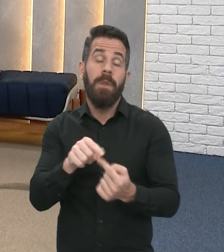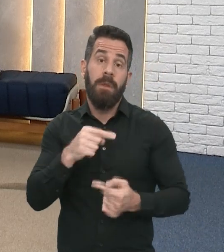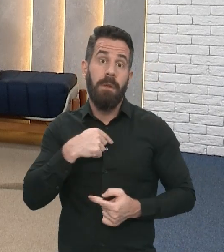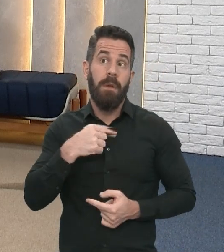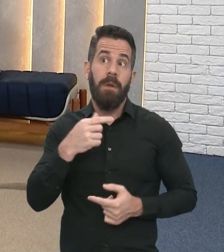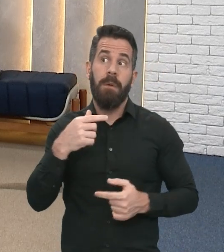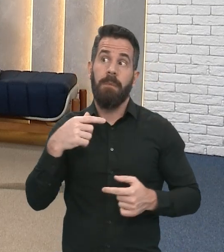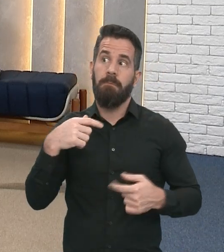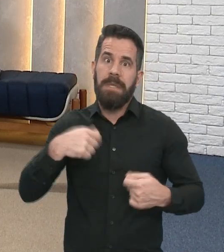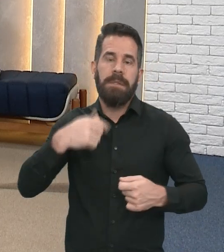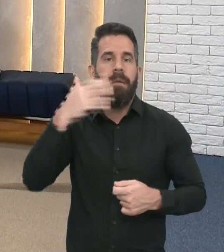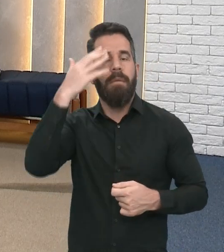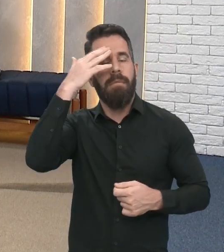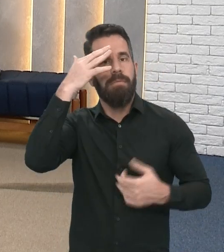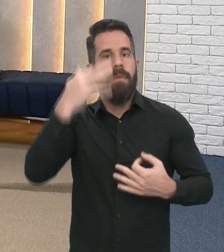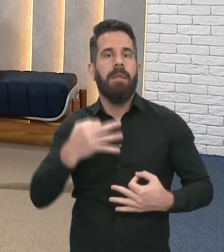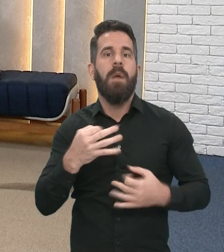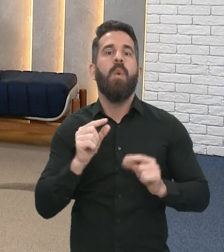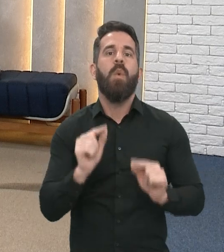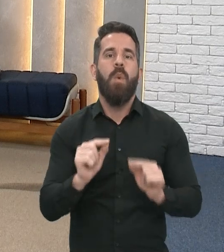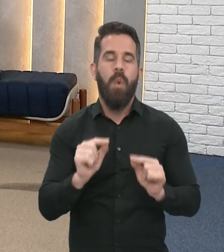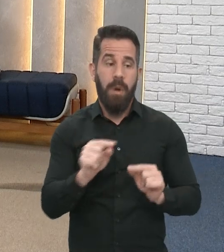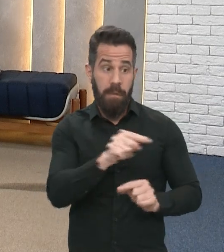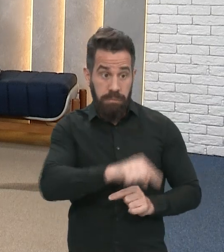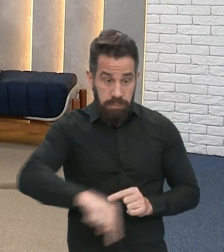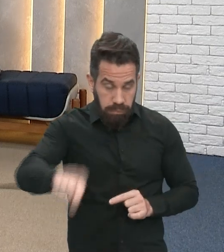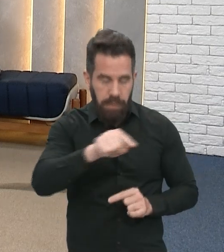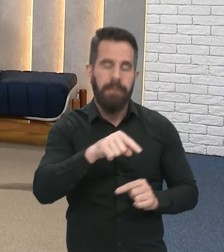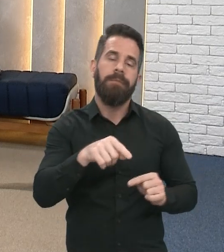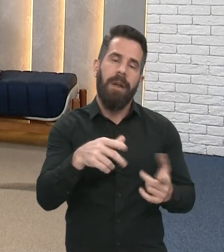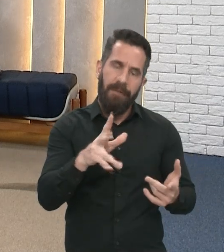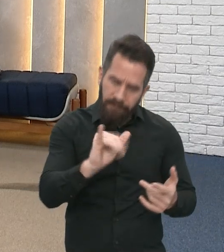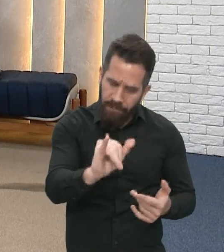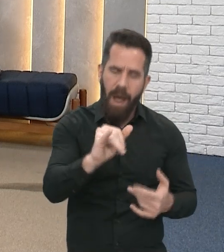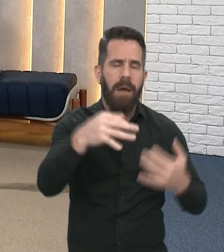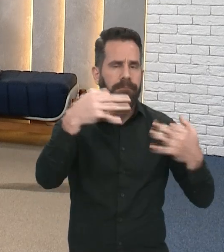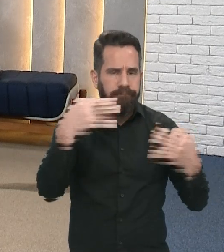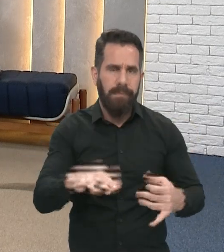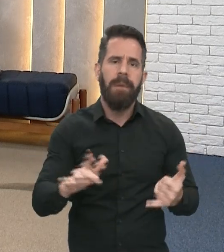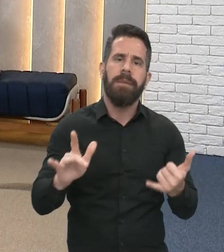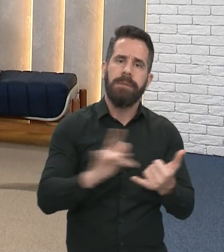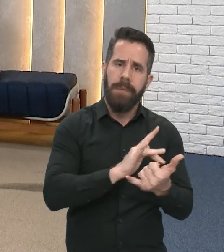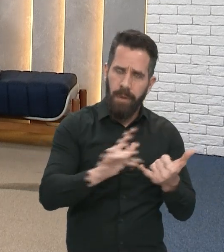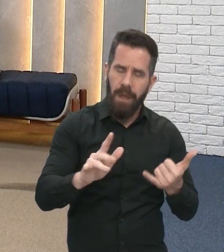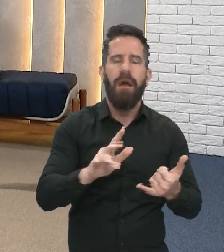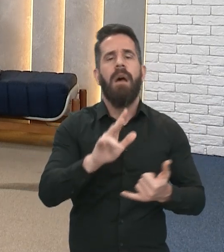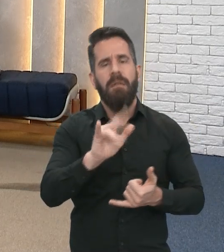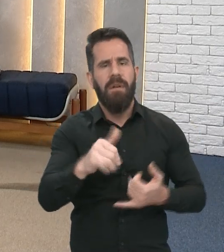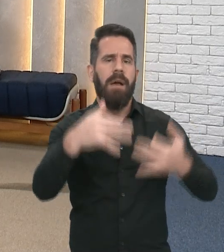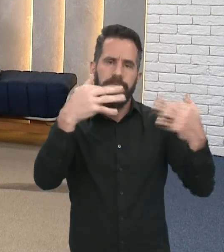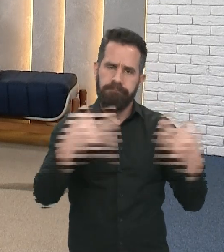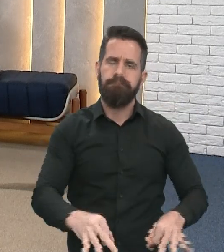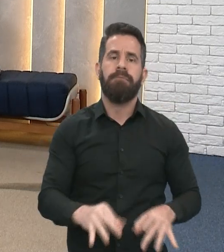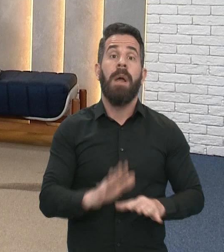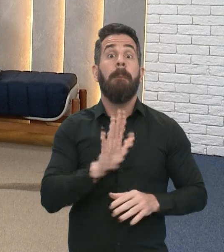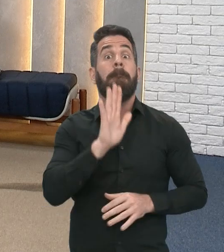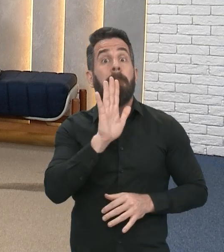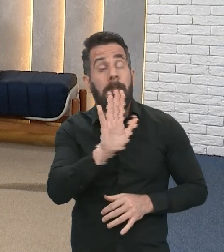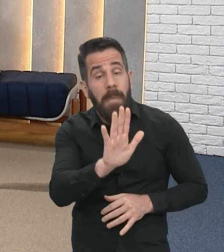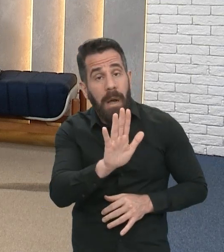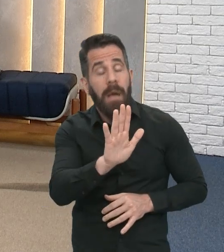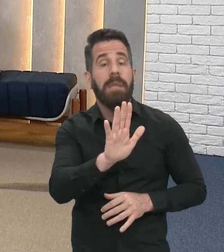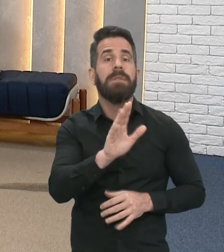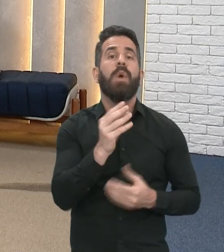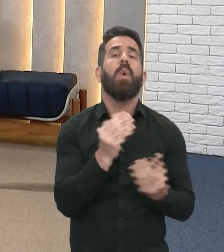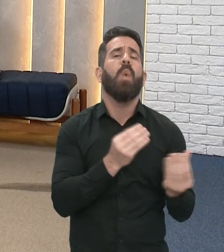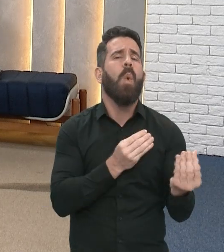esse uso ele vai acontecer, mas a gente precisa entender como esse uso vai ser feito, porque pra gente esse é o mais importante.